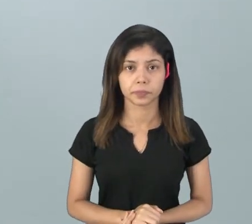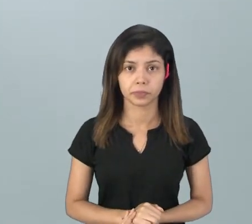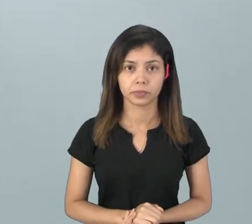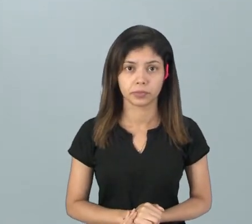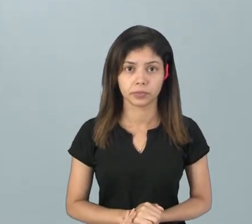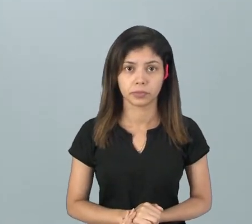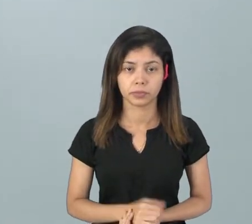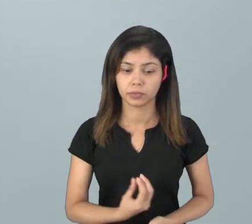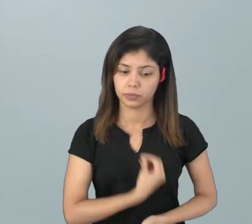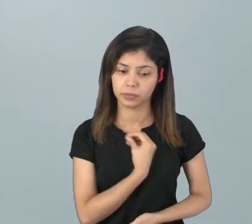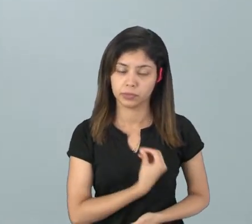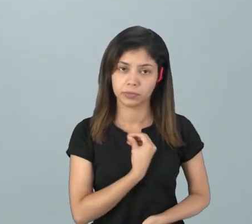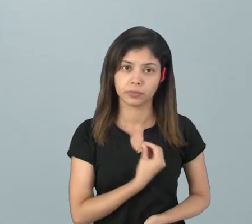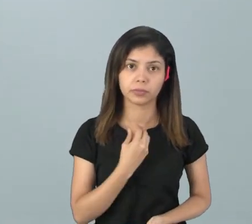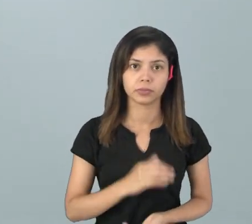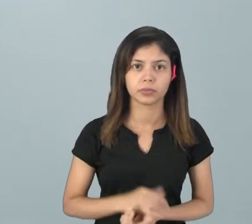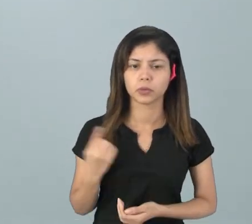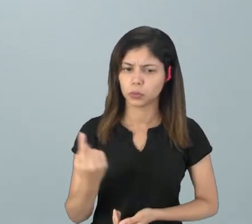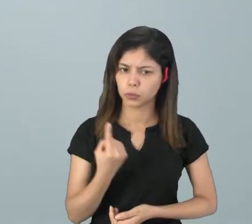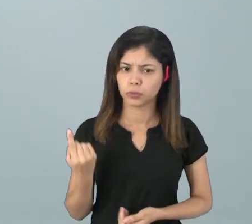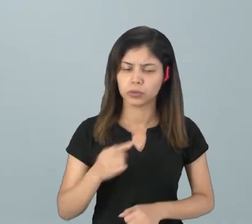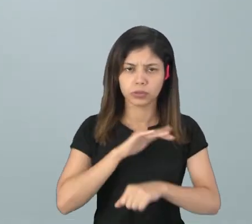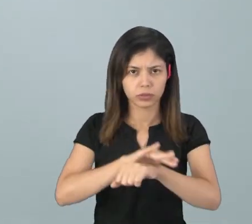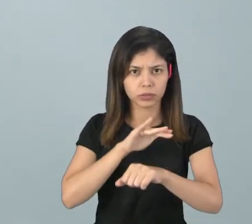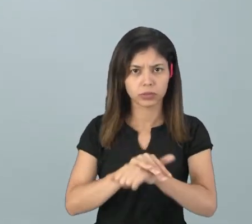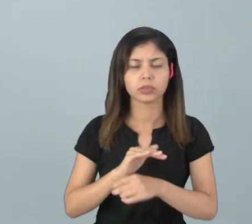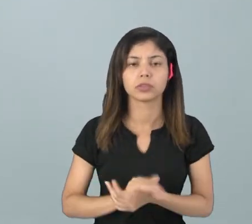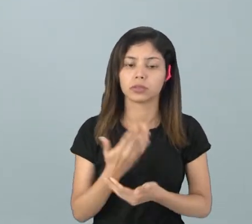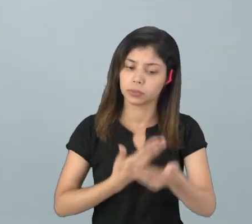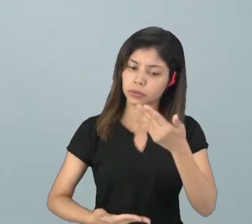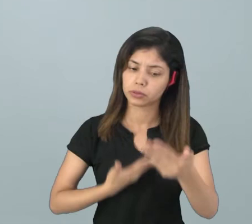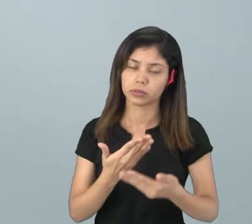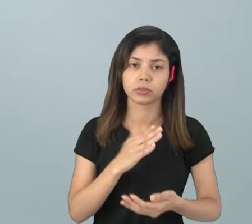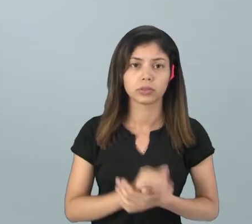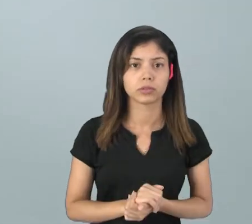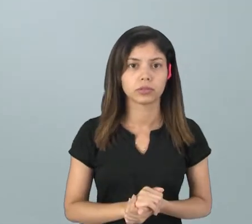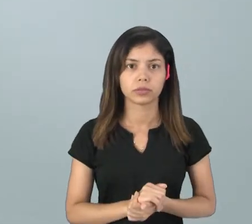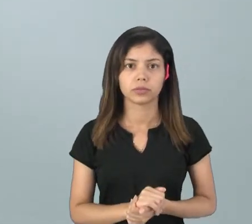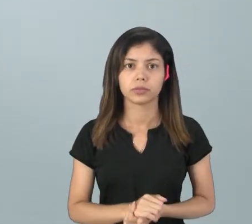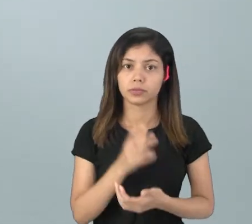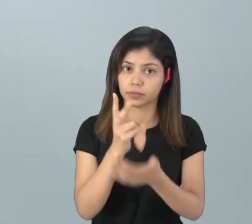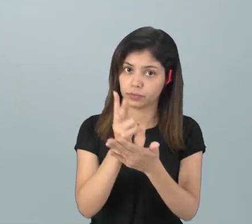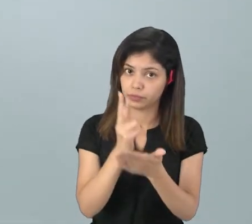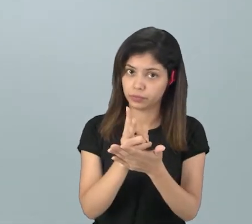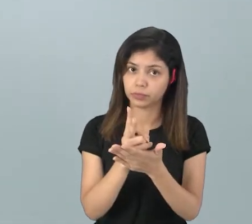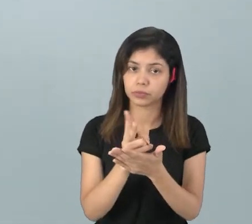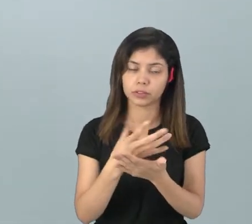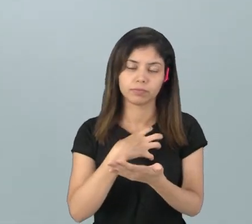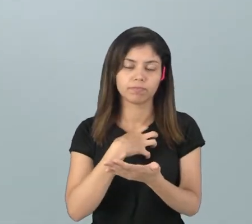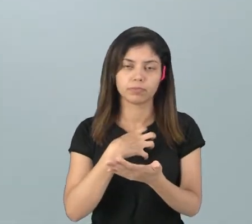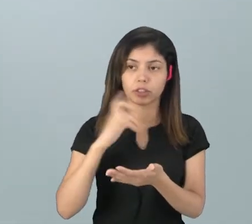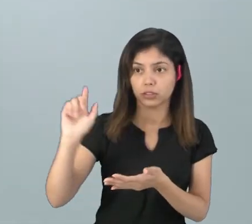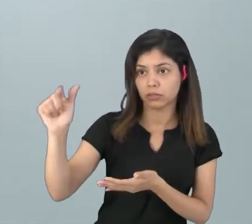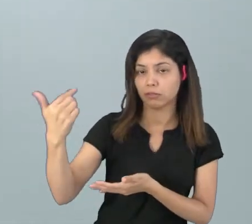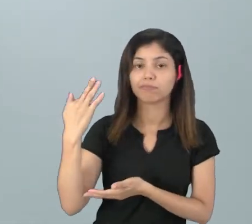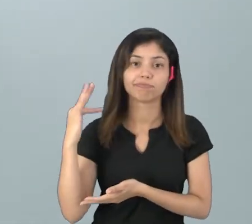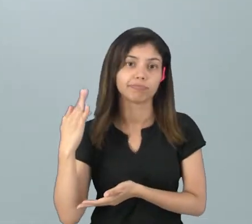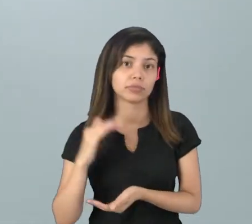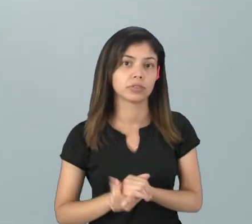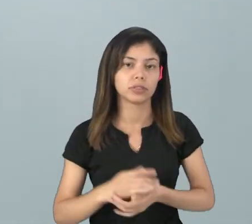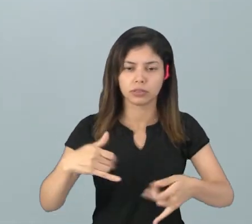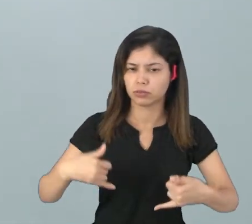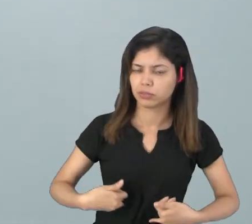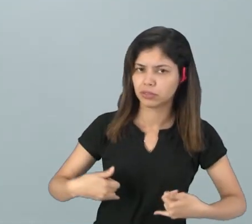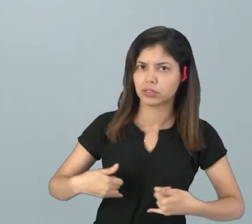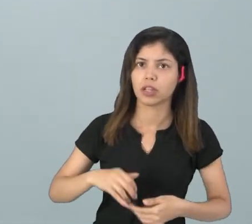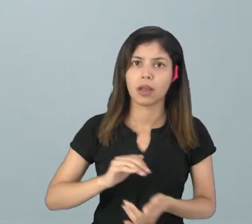essa convivência, esse esforço único de solidariedade, estar compartilhando, estar comunando, estar, né, sentindo a dor do outro,